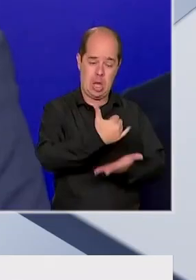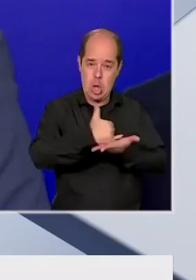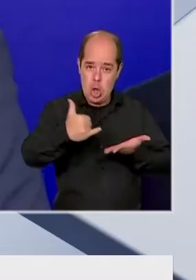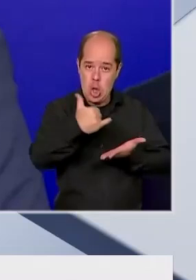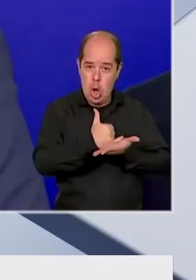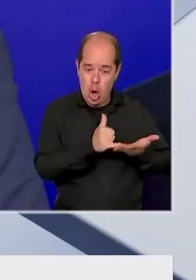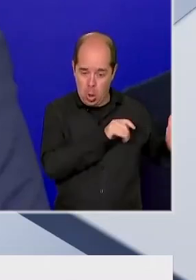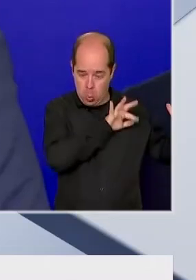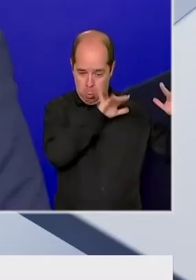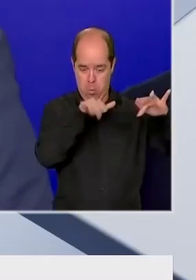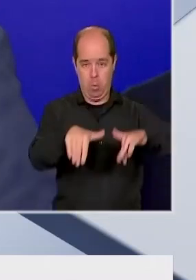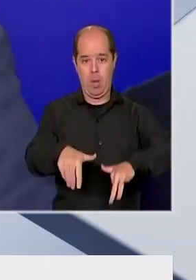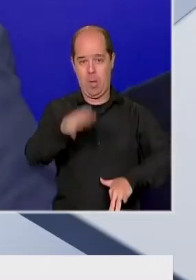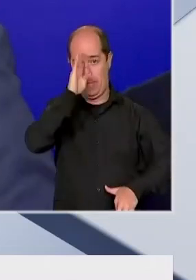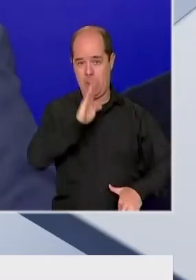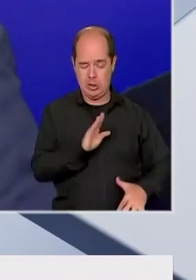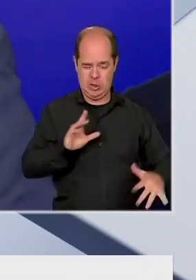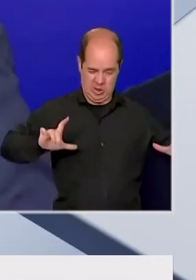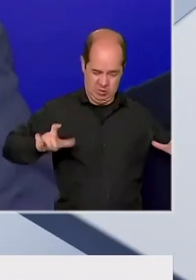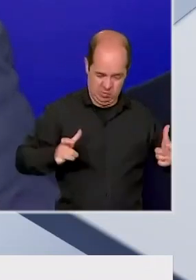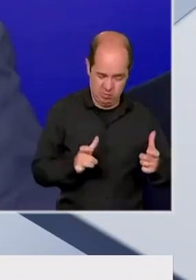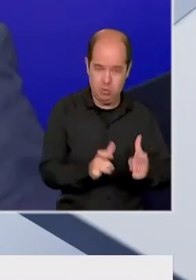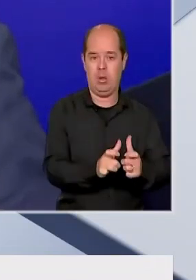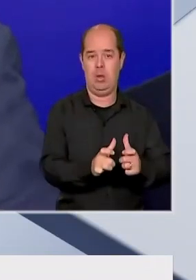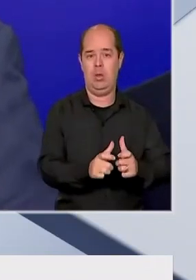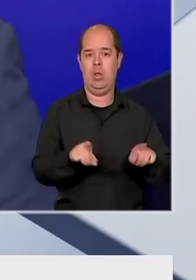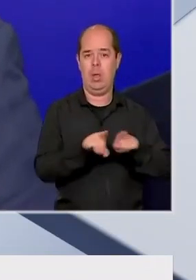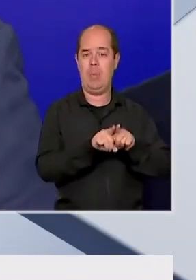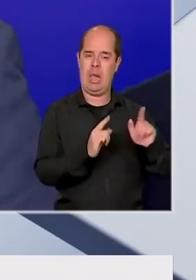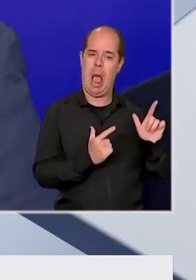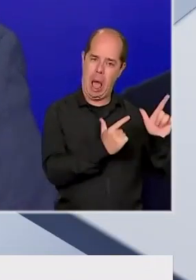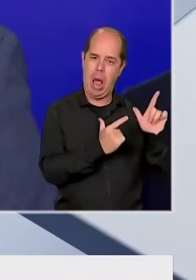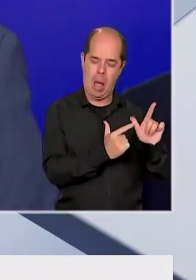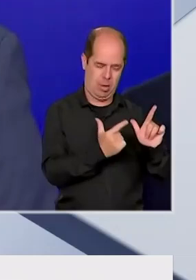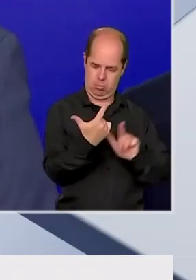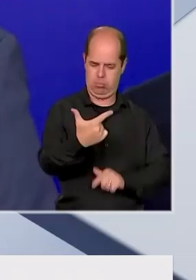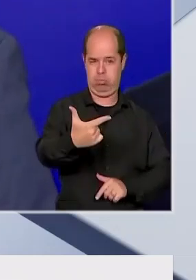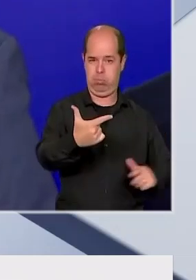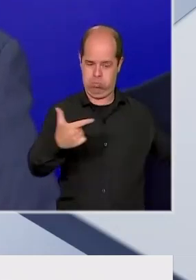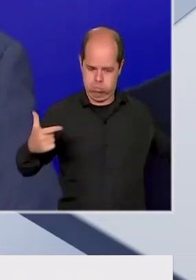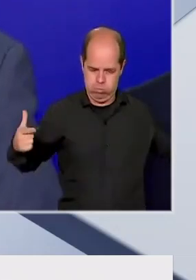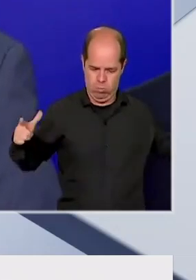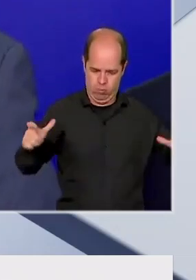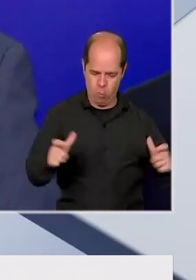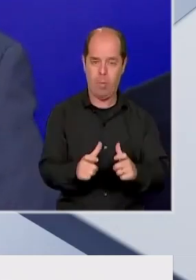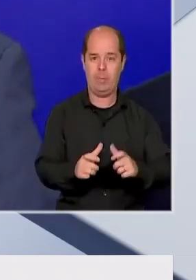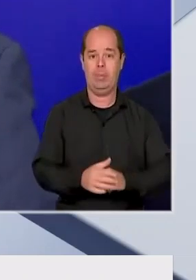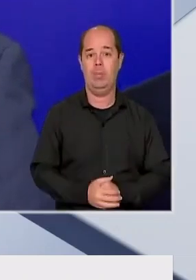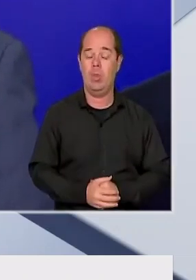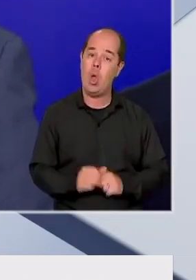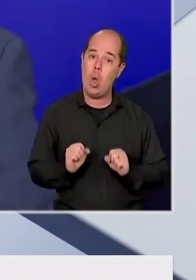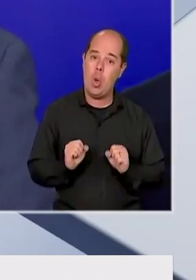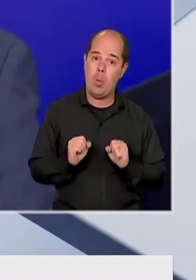falta de planejamento as medidas sempre exatamente Então as medidas elas sempre são